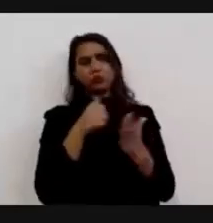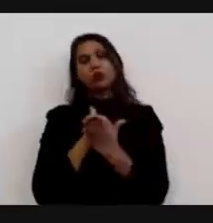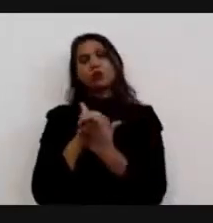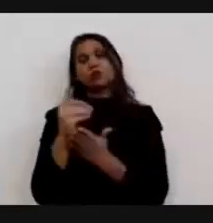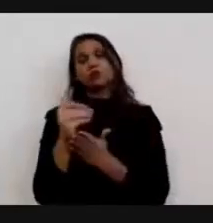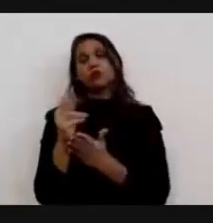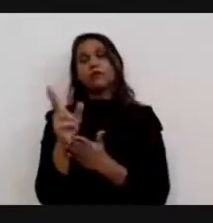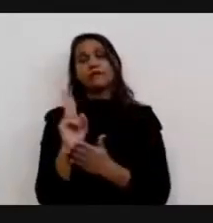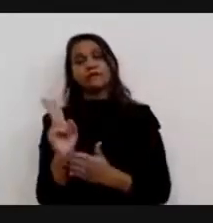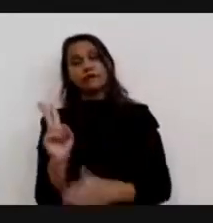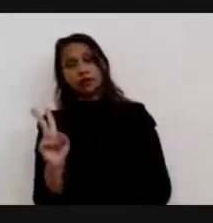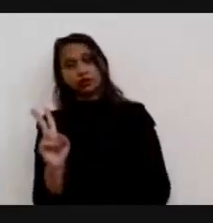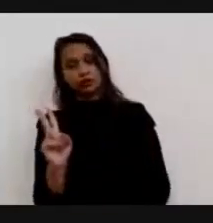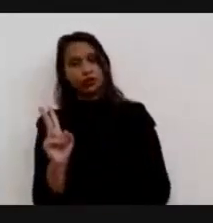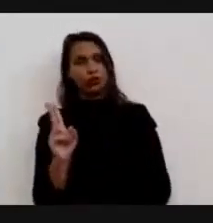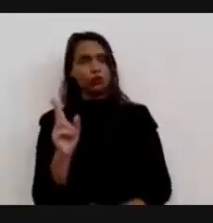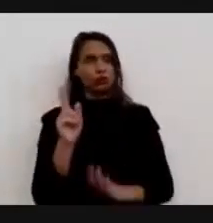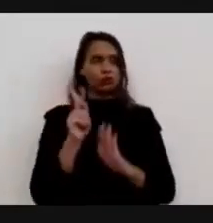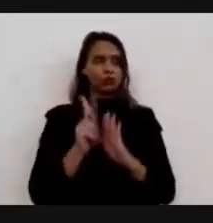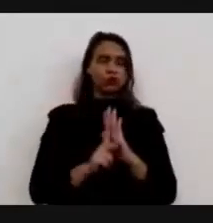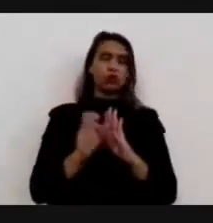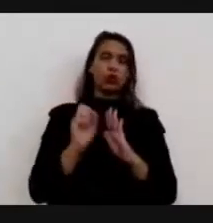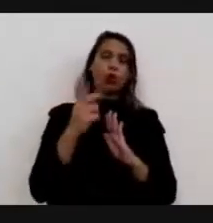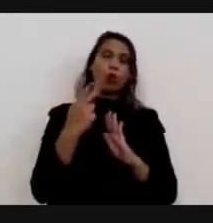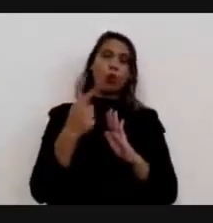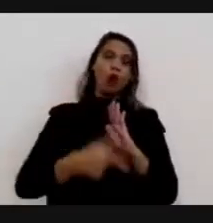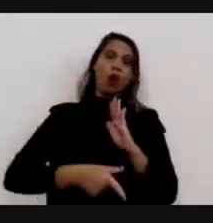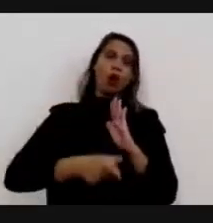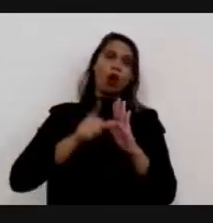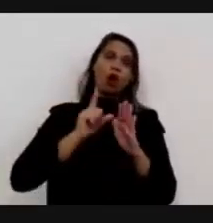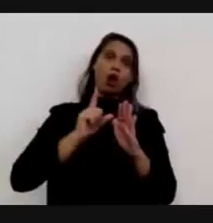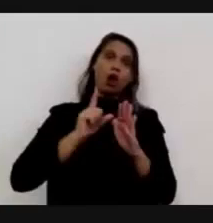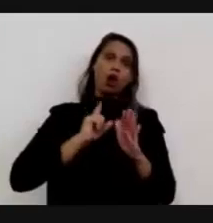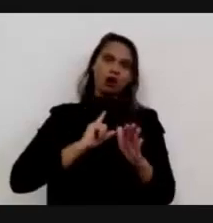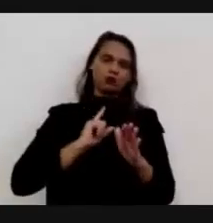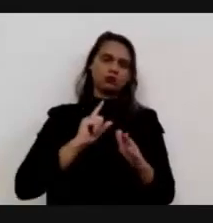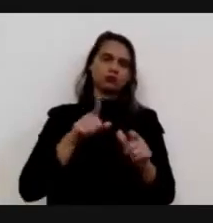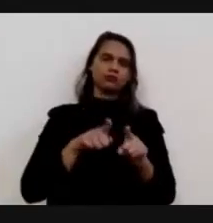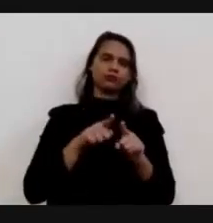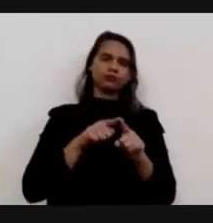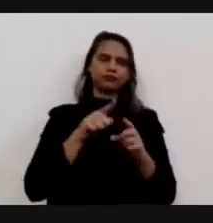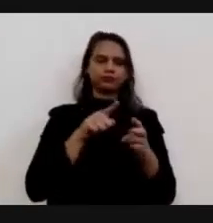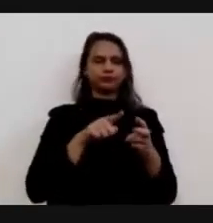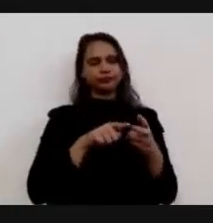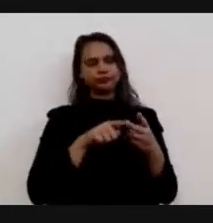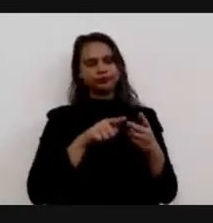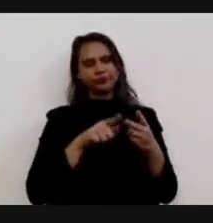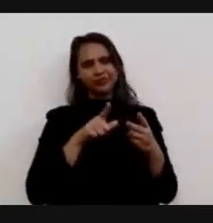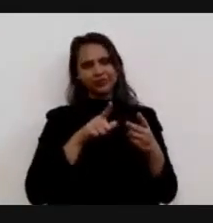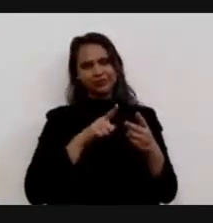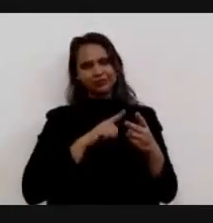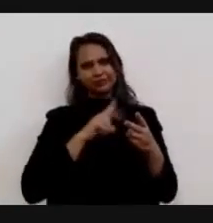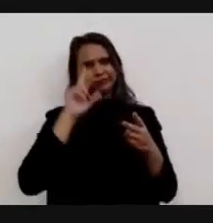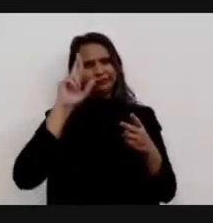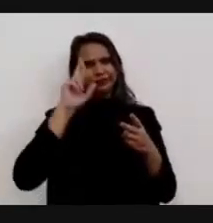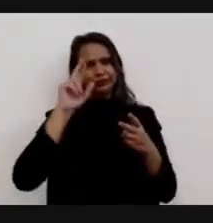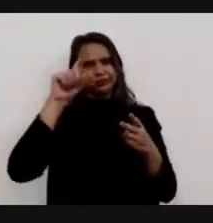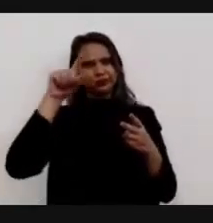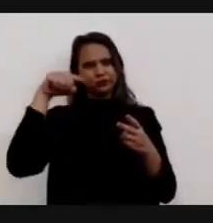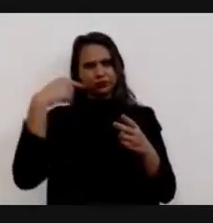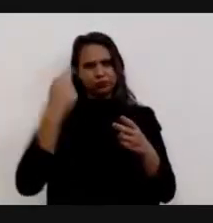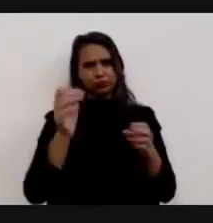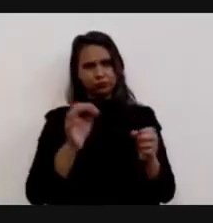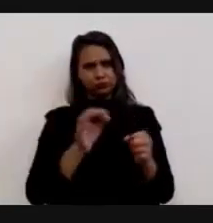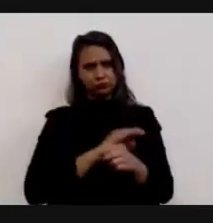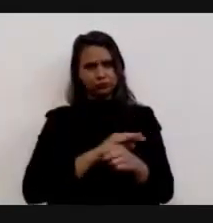vereador o projeto, eu acho, ou antes? E uma segunda pergunta vê perspectiva de continuação após o seu